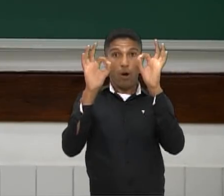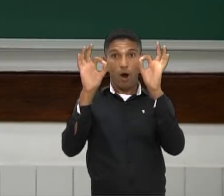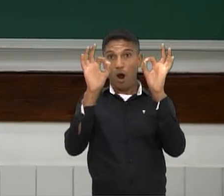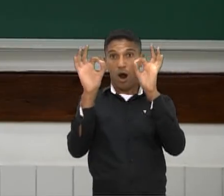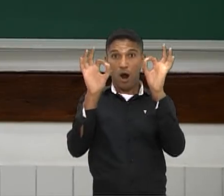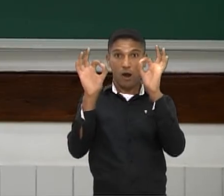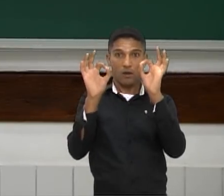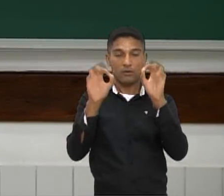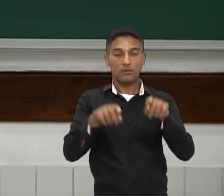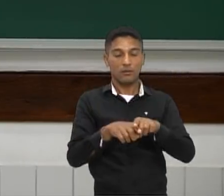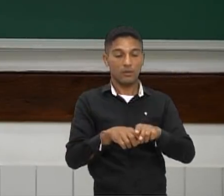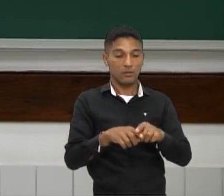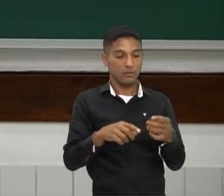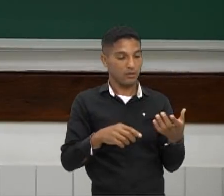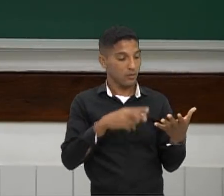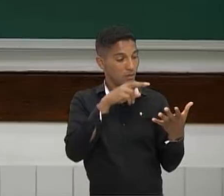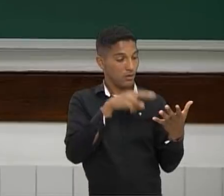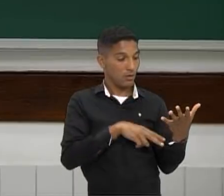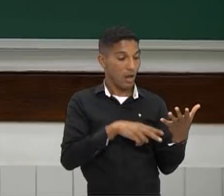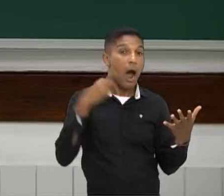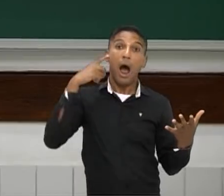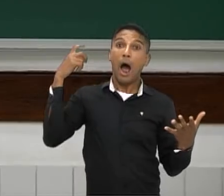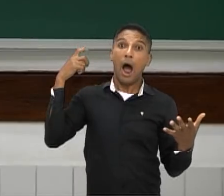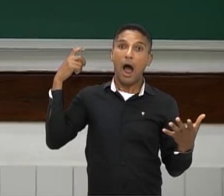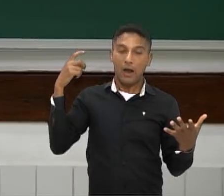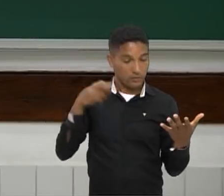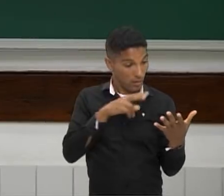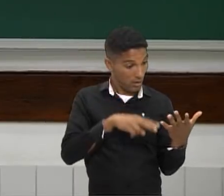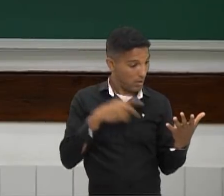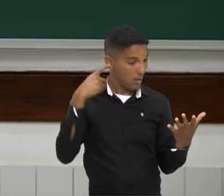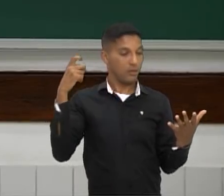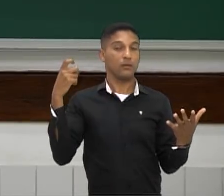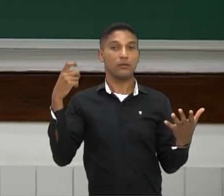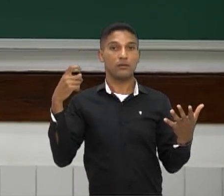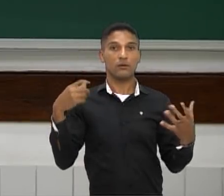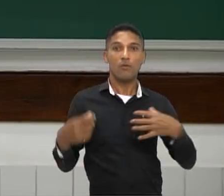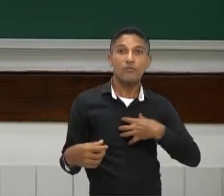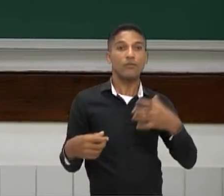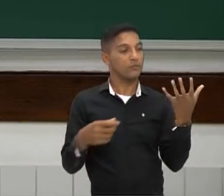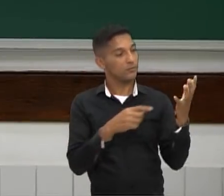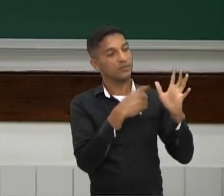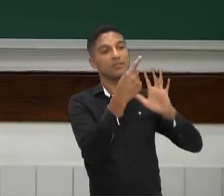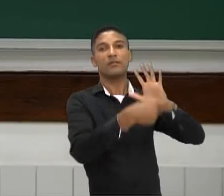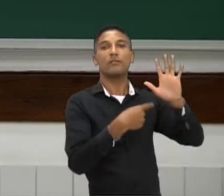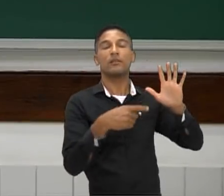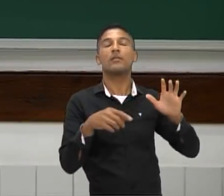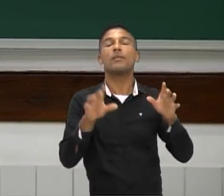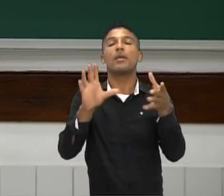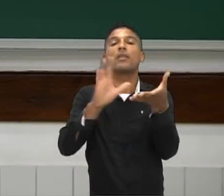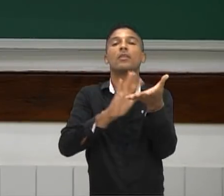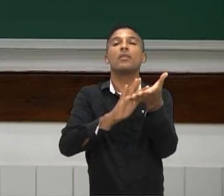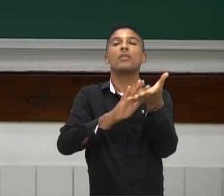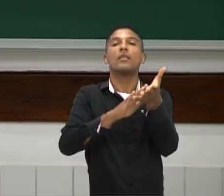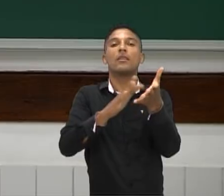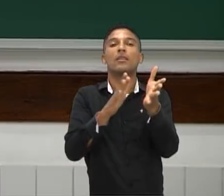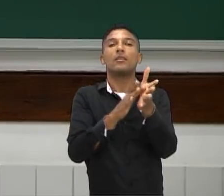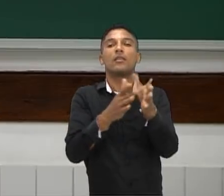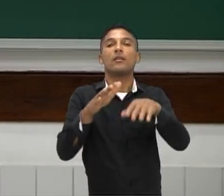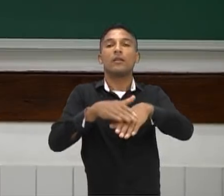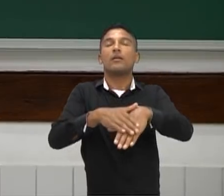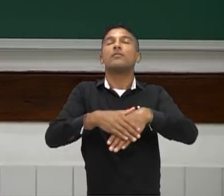né, dos enredos aí. E também aprendemos a utilizar os pronomes demonstrativos, vimos a diferença entre este, esse e